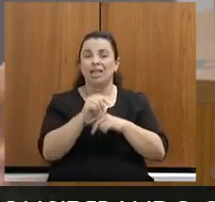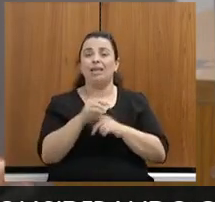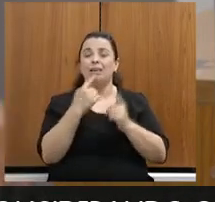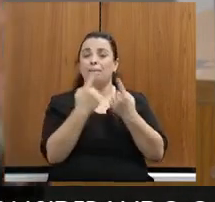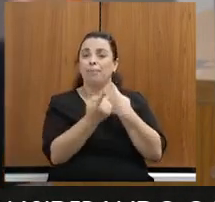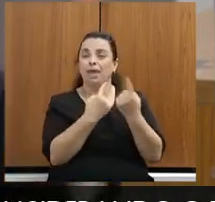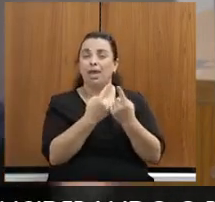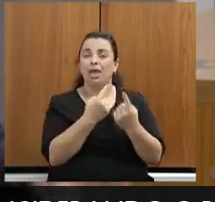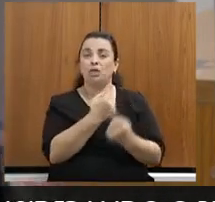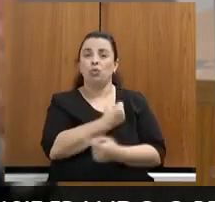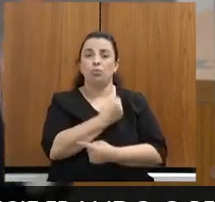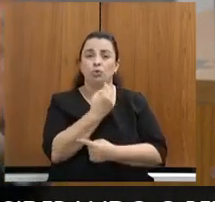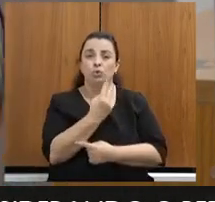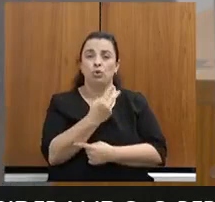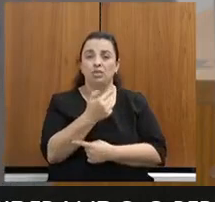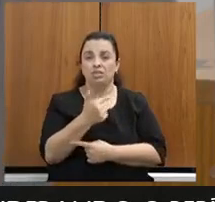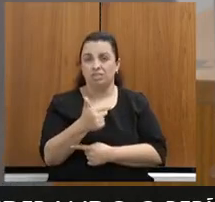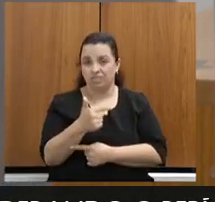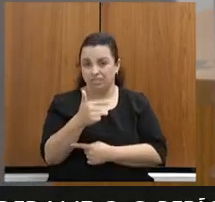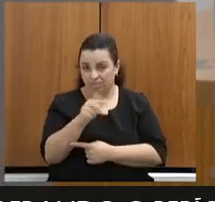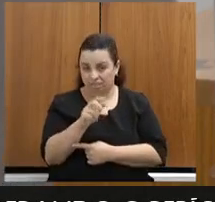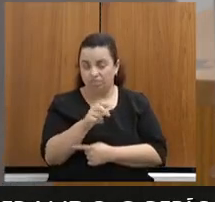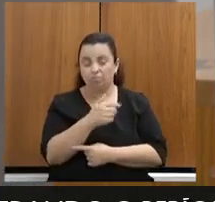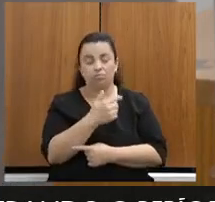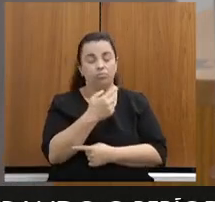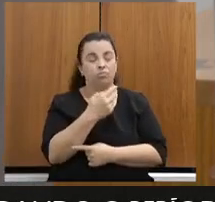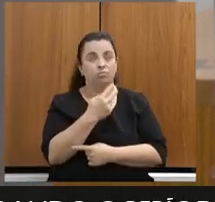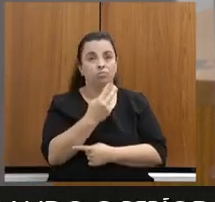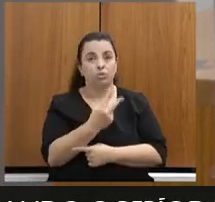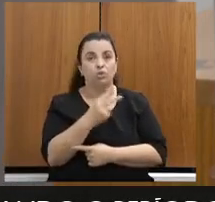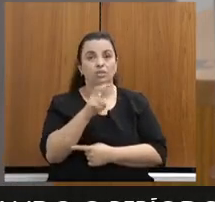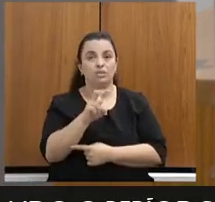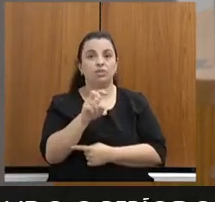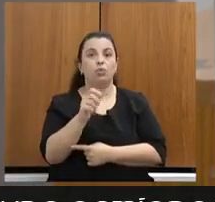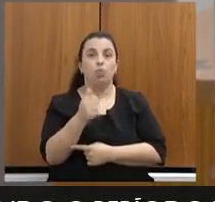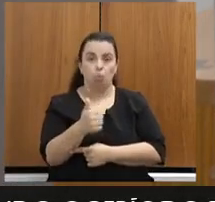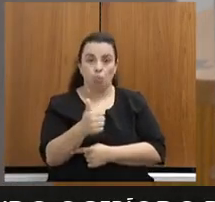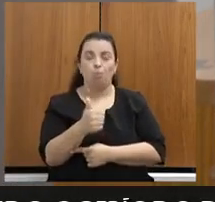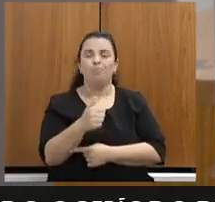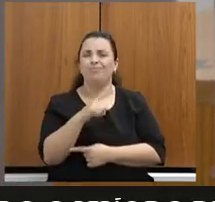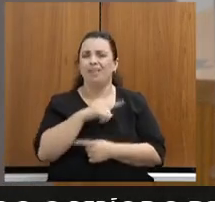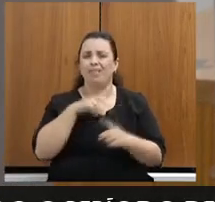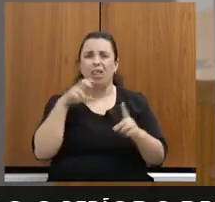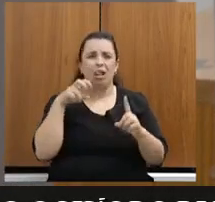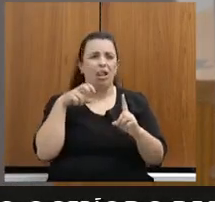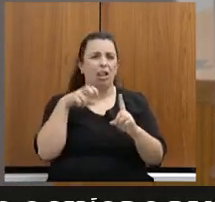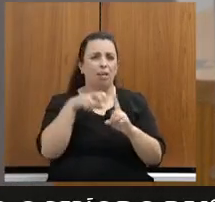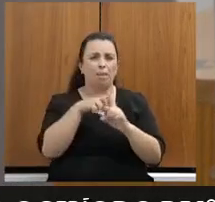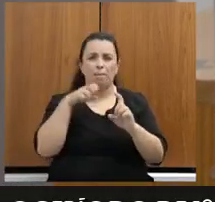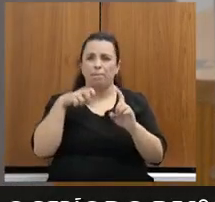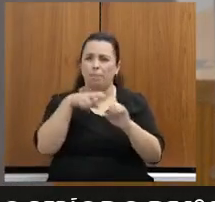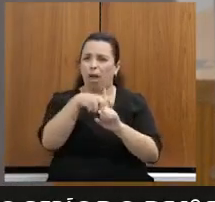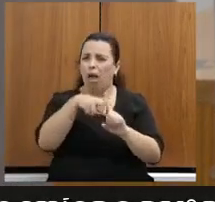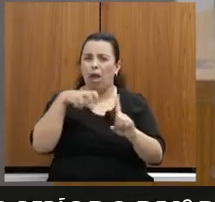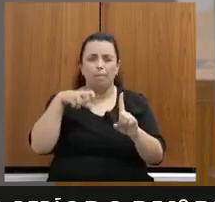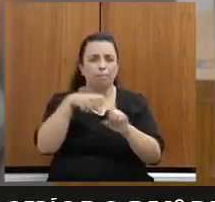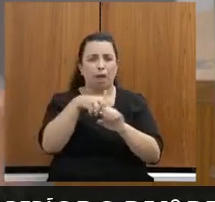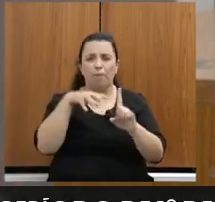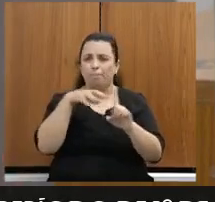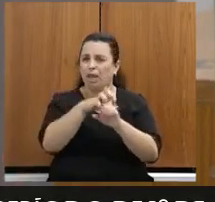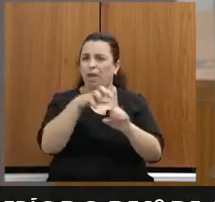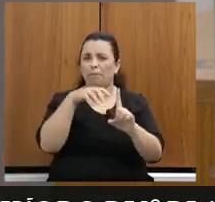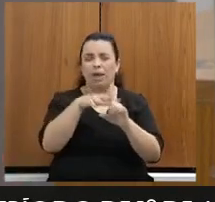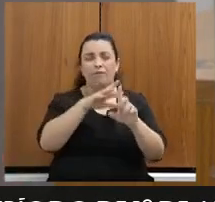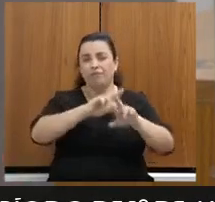ele então montou um processo junto com a prefeitura nós estivemos lá com o Dr Jarbas com Dr